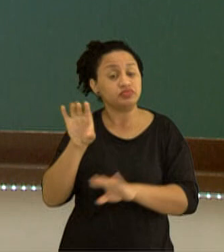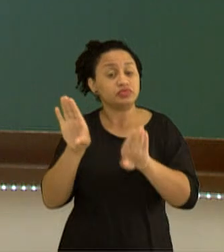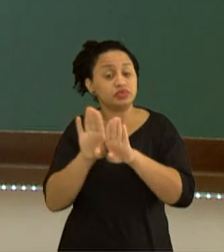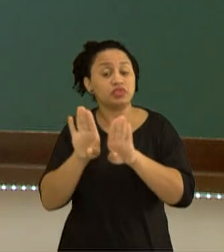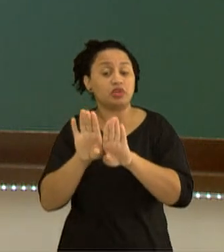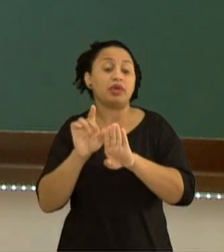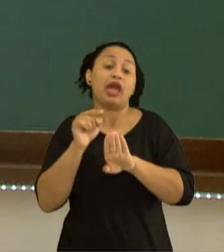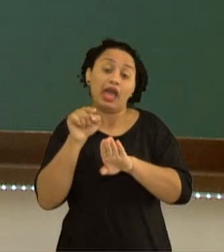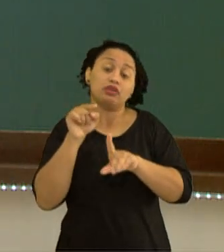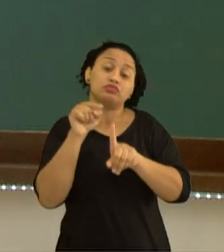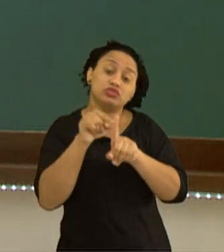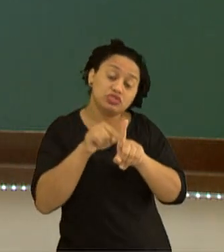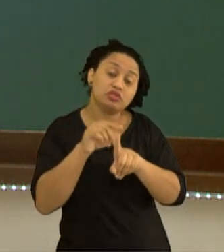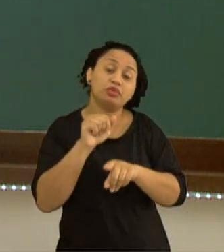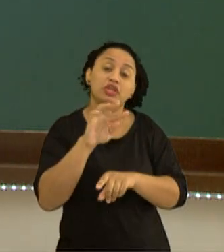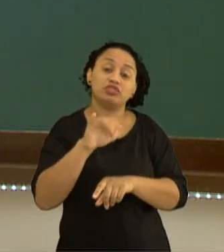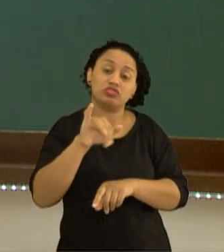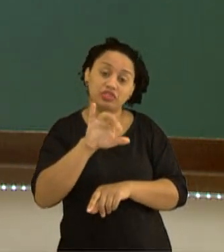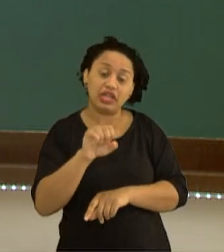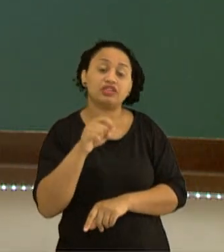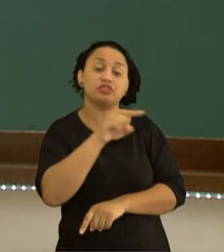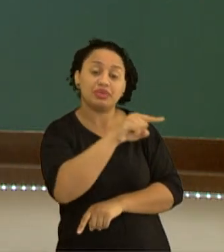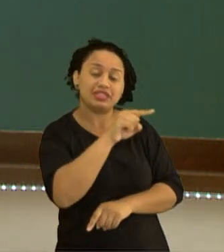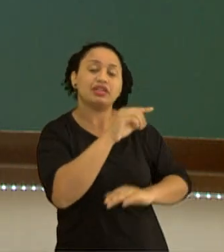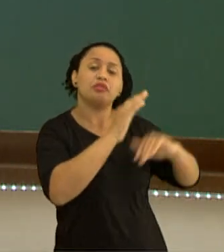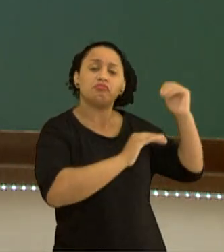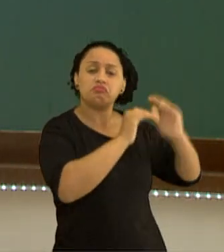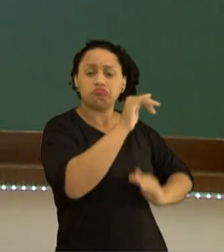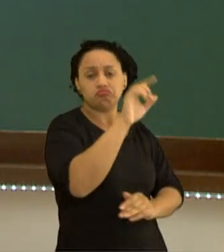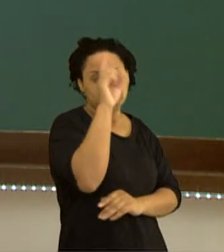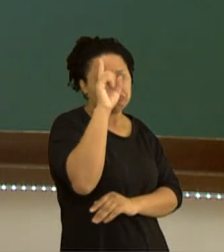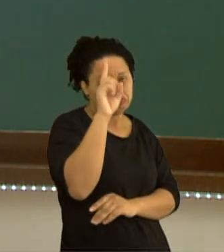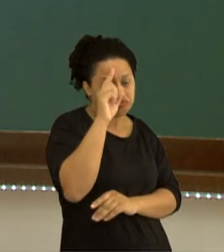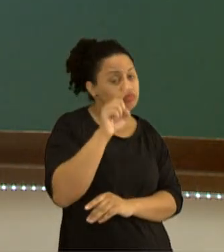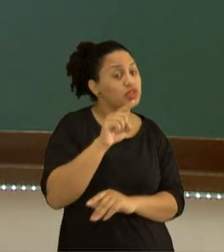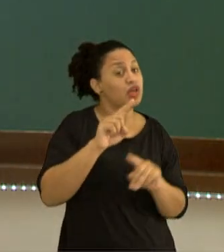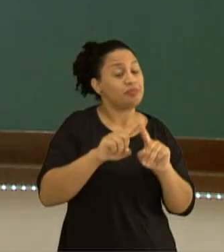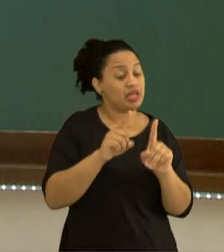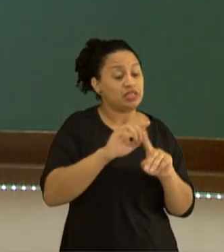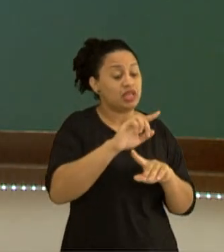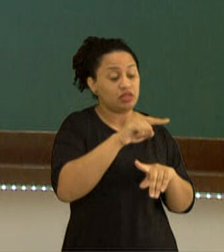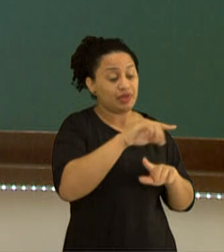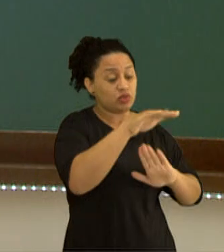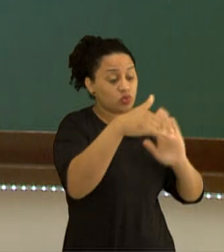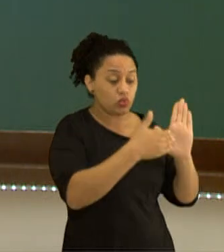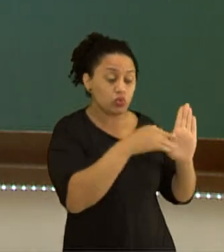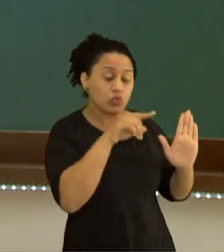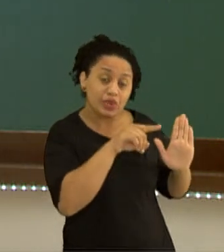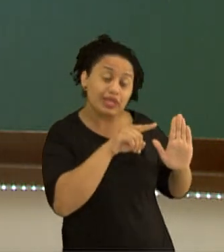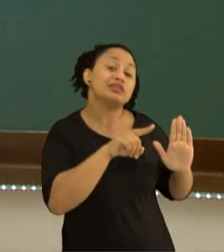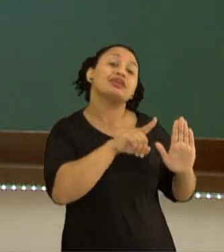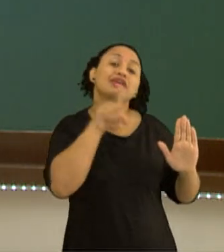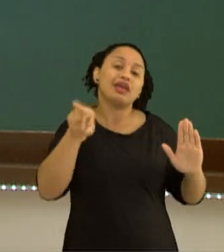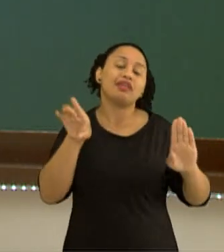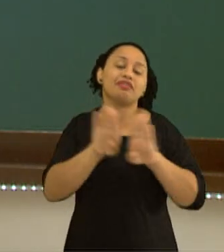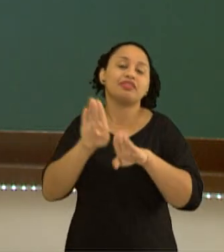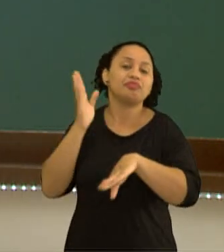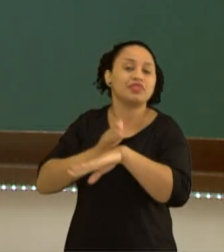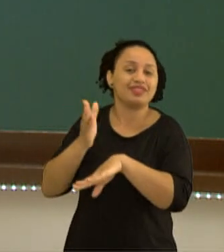é um tipo de atividade física, ok? Mas nem toda atividade física é considerada um exercício